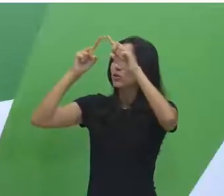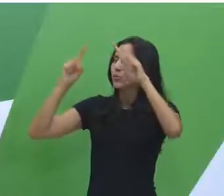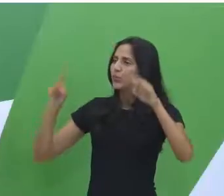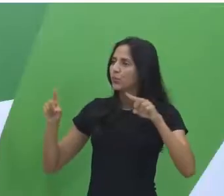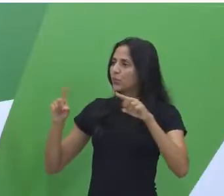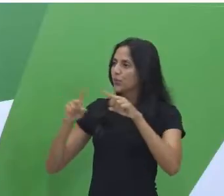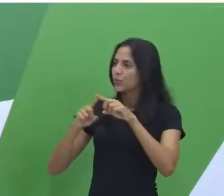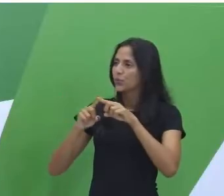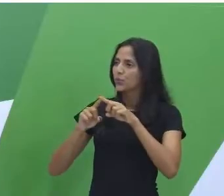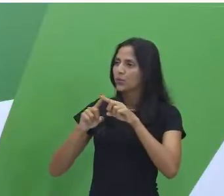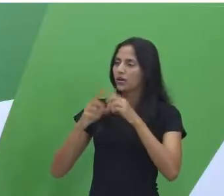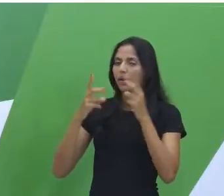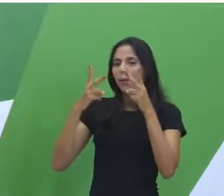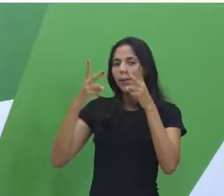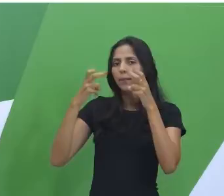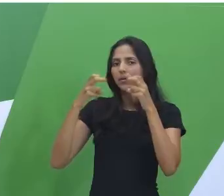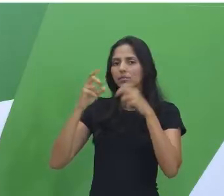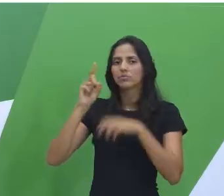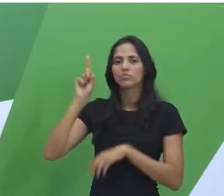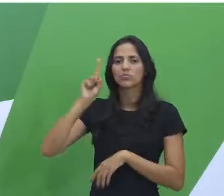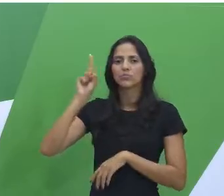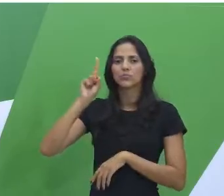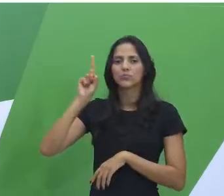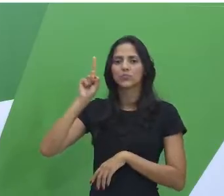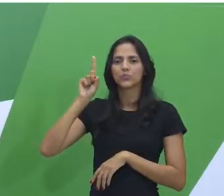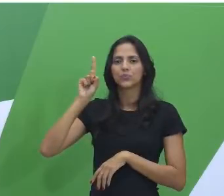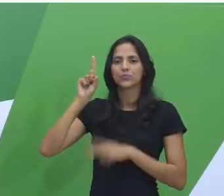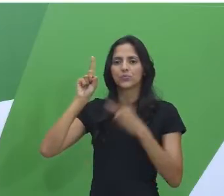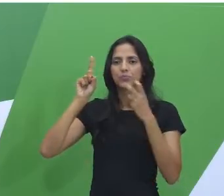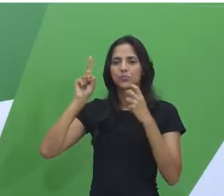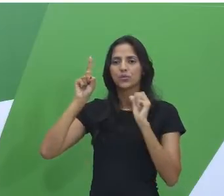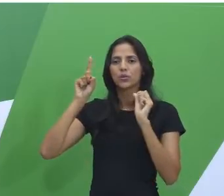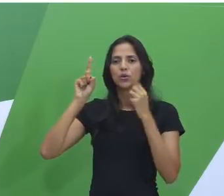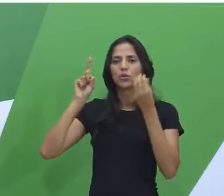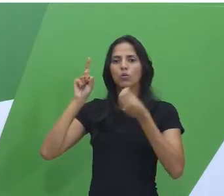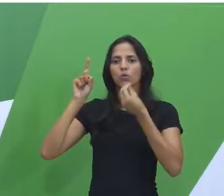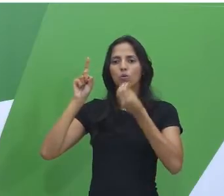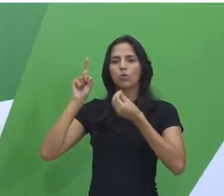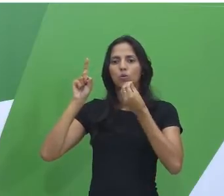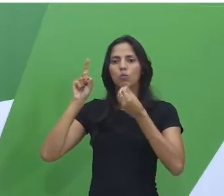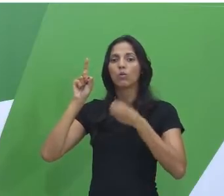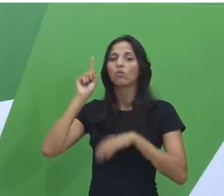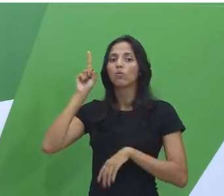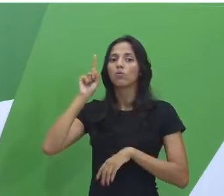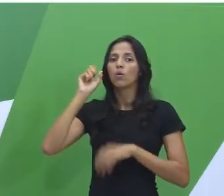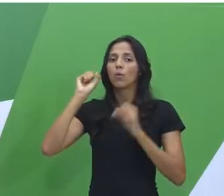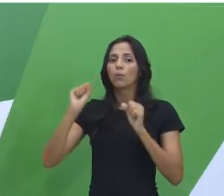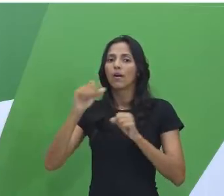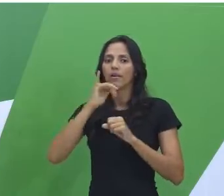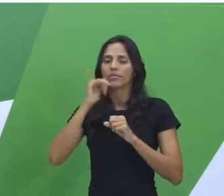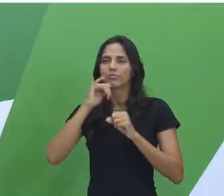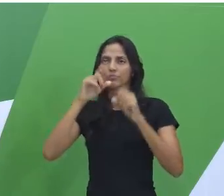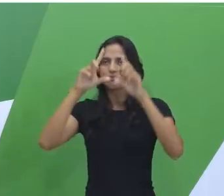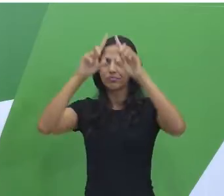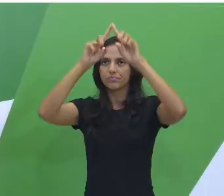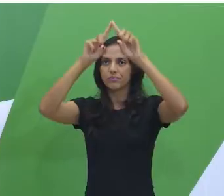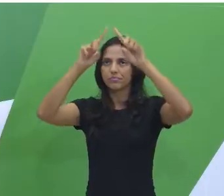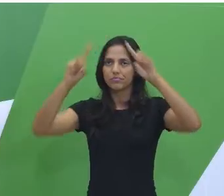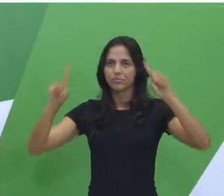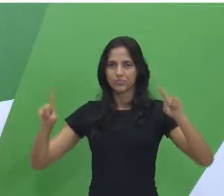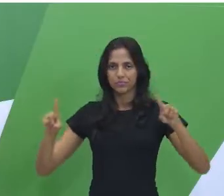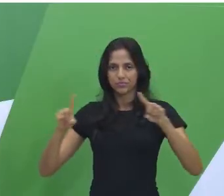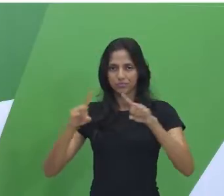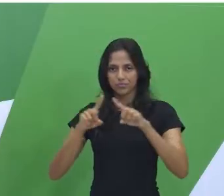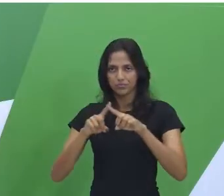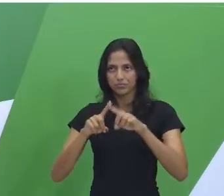vamos observar a lei expressa através da simbologia. Então, olha só, você pode escolher um lado. Se eu escolho um lado, no